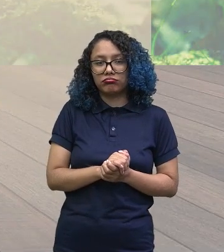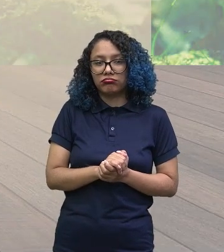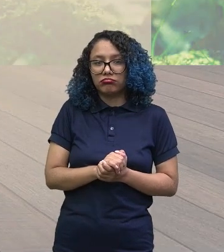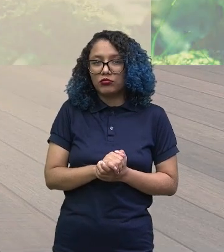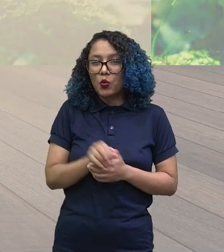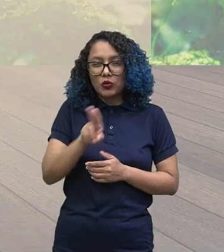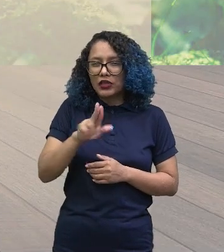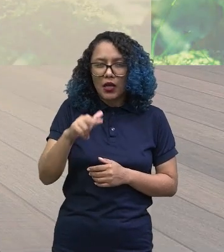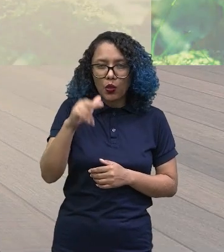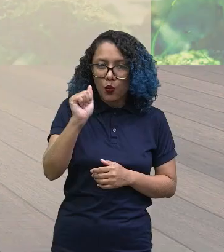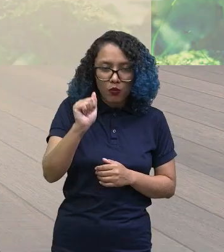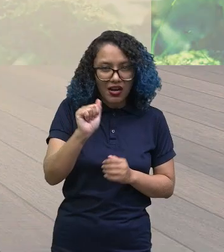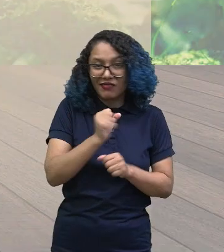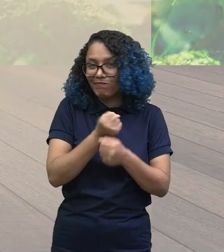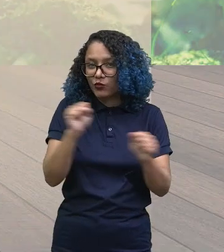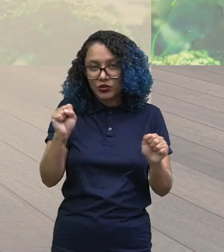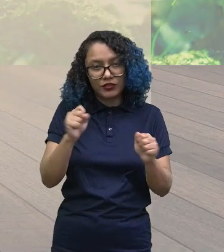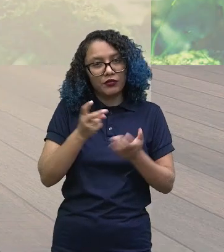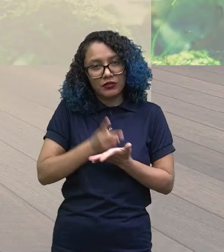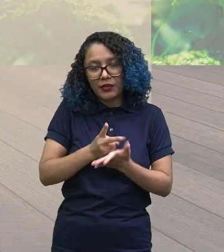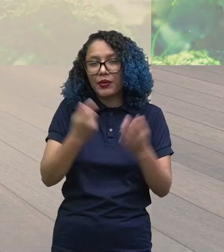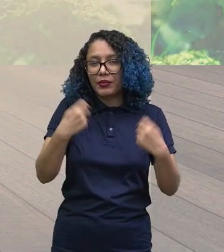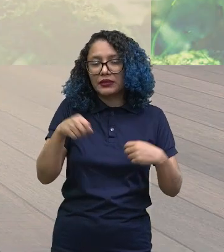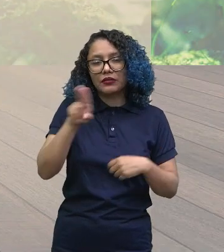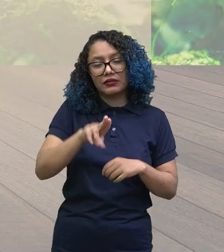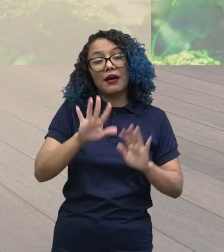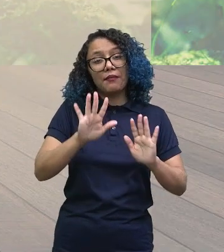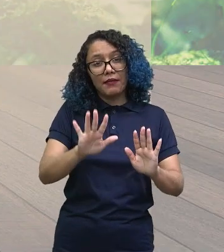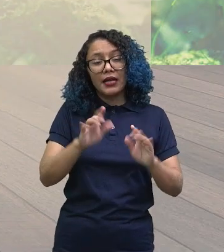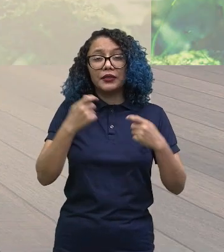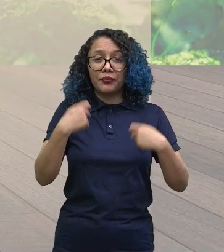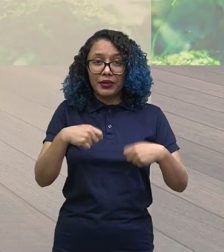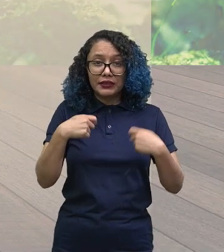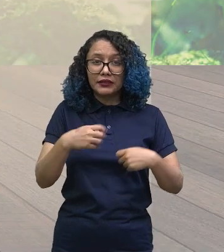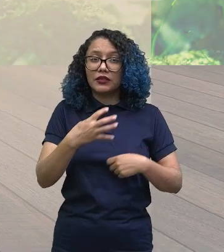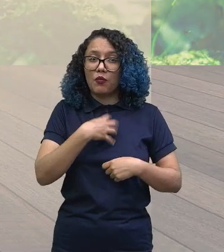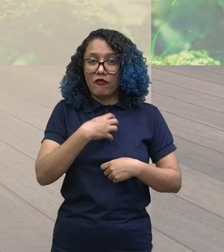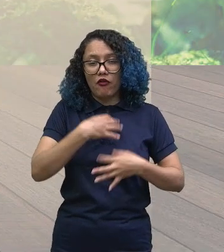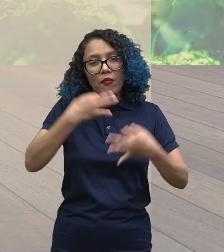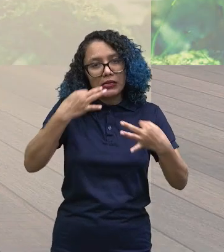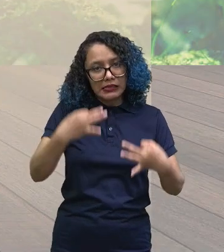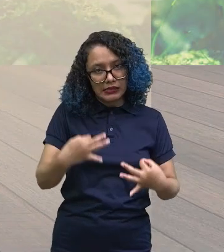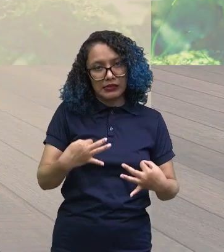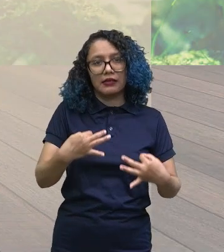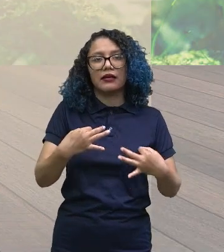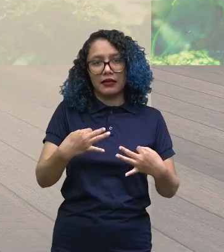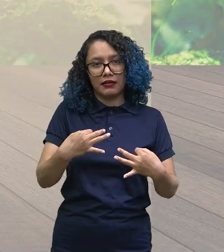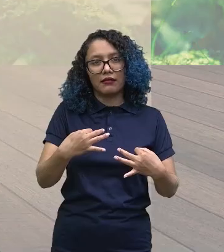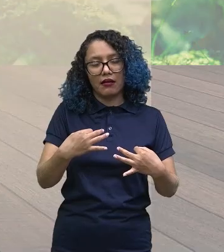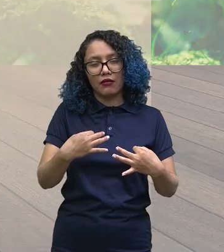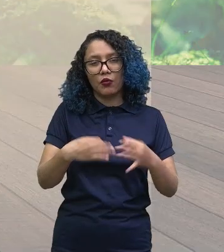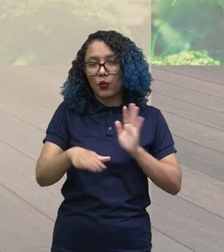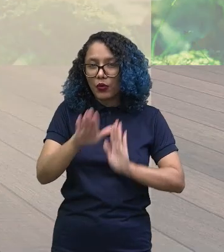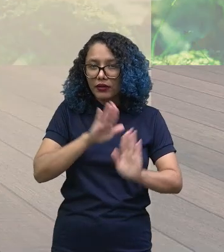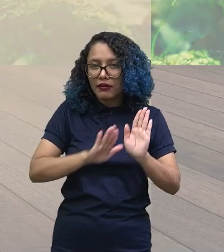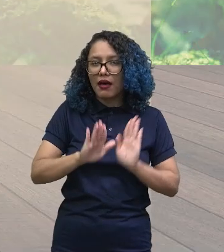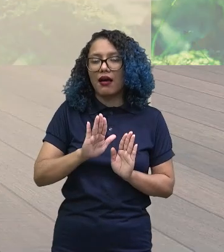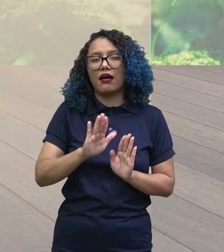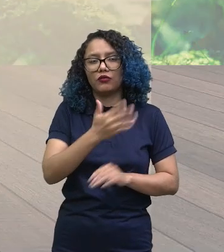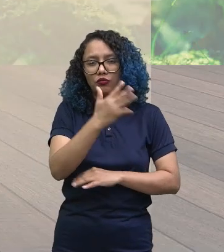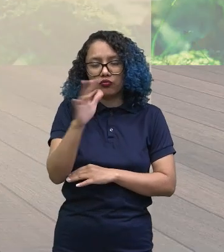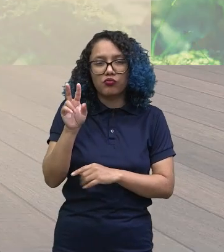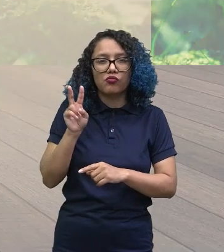gente precisa deles, né, mas eles precisam ser utilizados aí da melhor maneira possível, sem prejudicar o meio